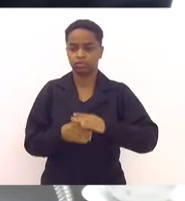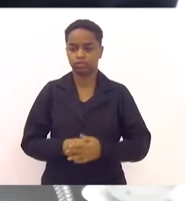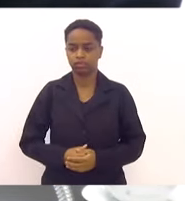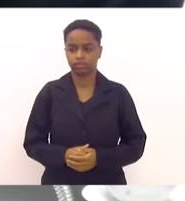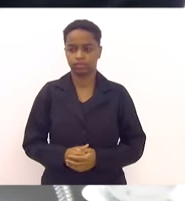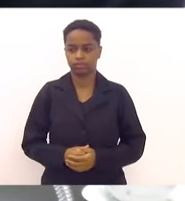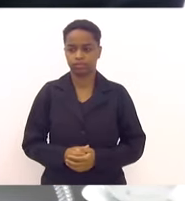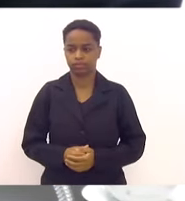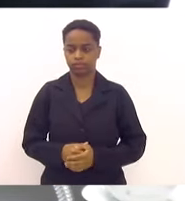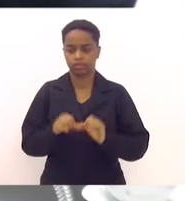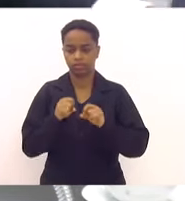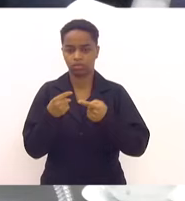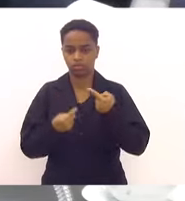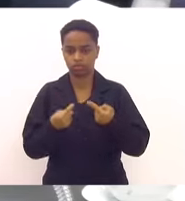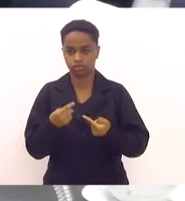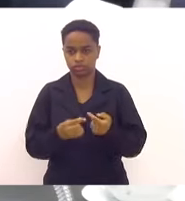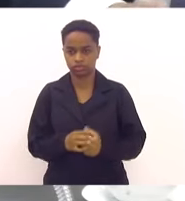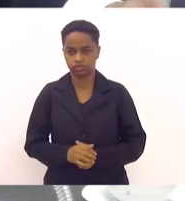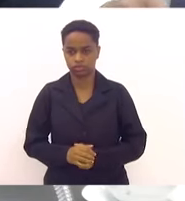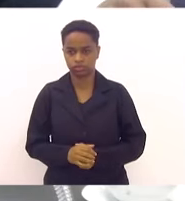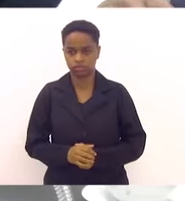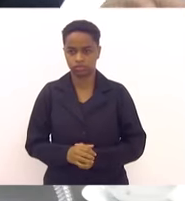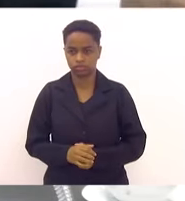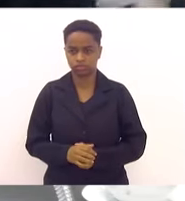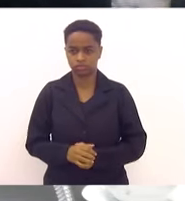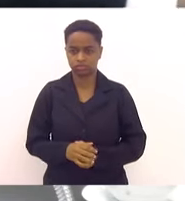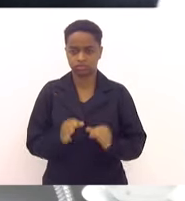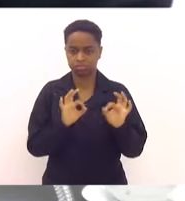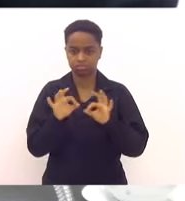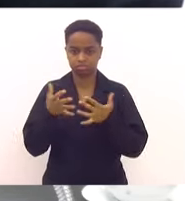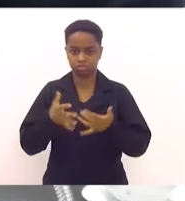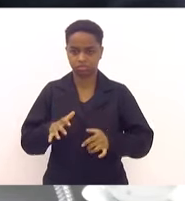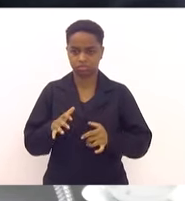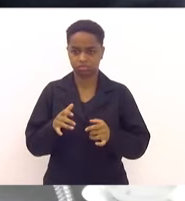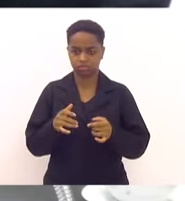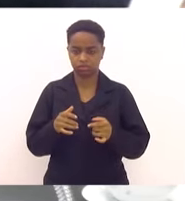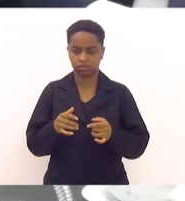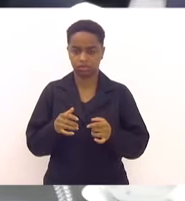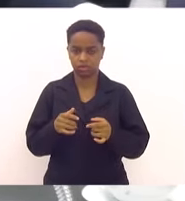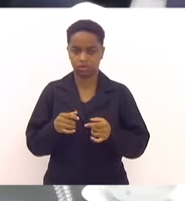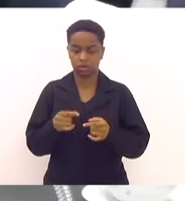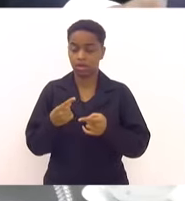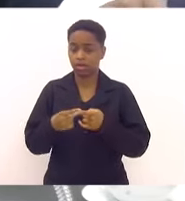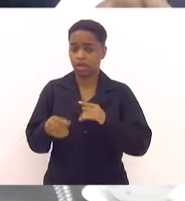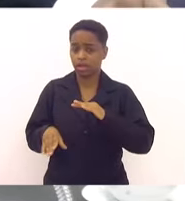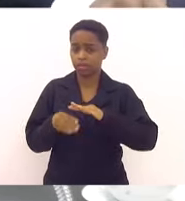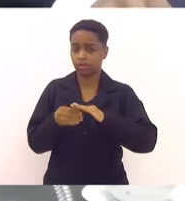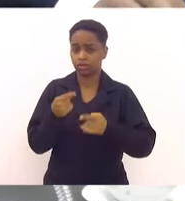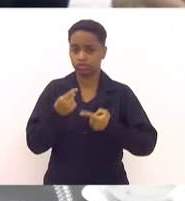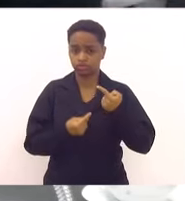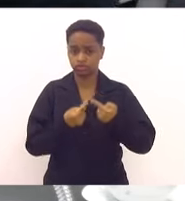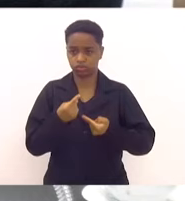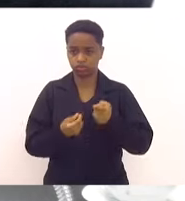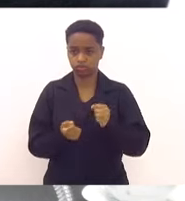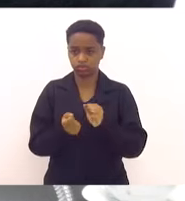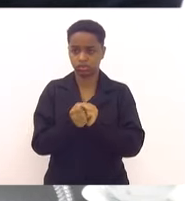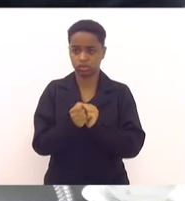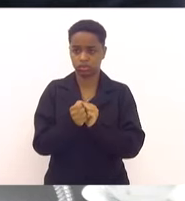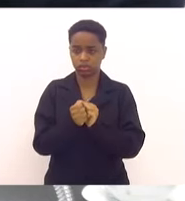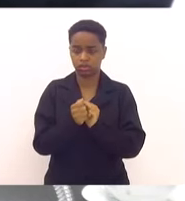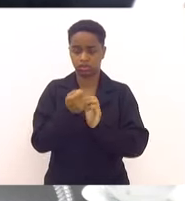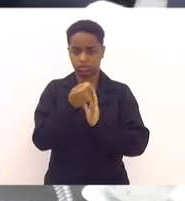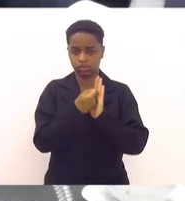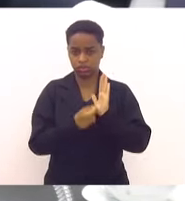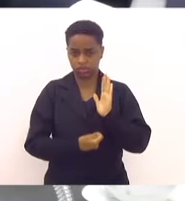emendas. Em discussão. Não havendo quem queira. As emendas que foram discutidas com o autor foram